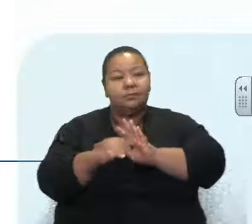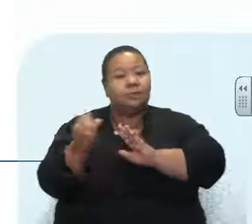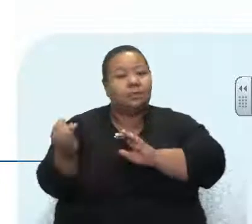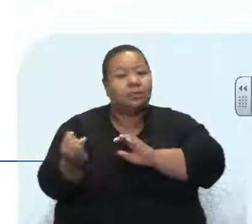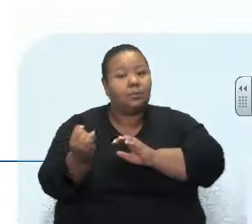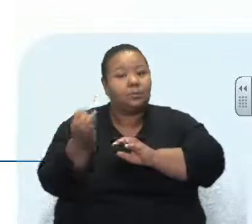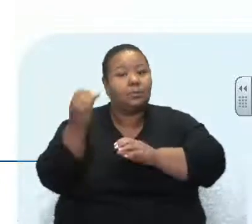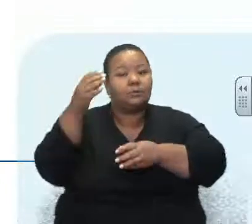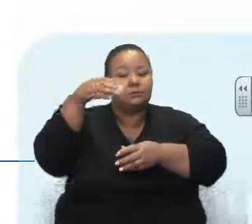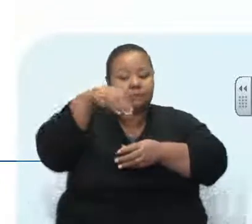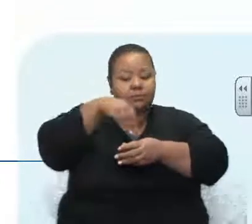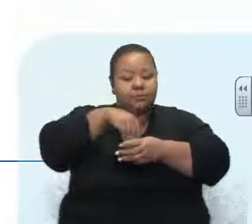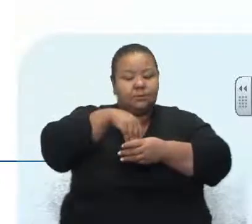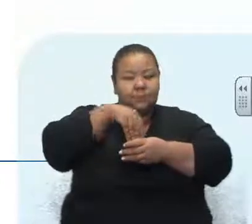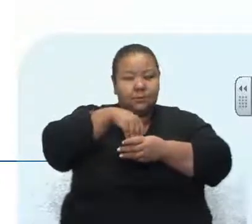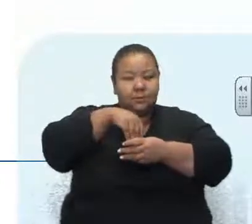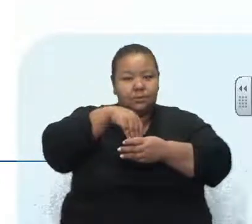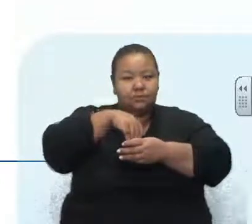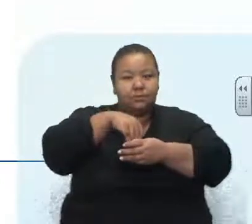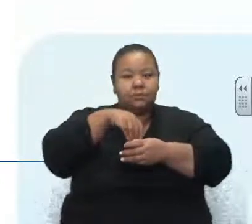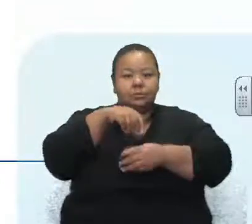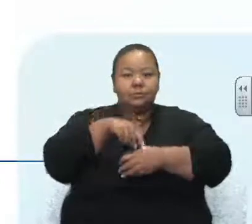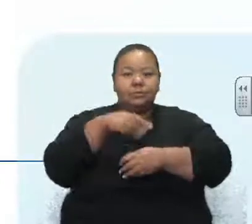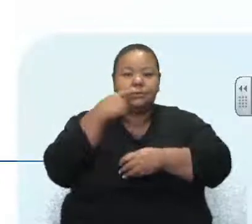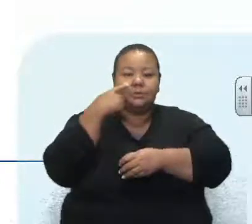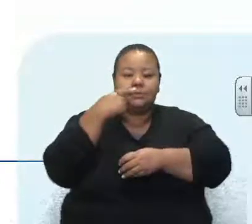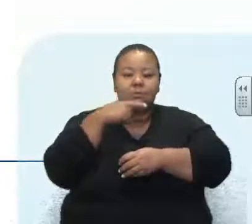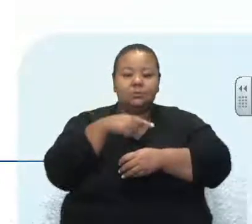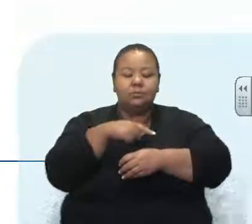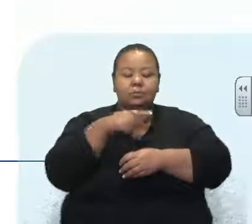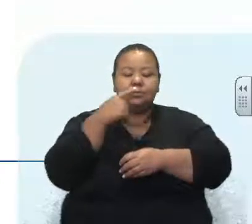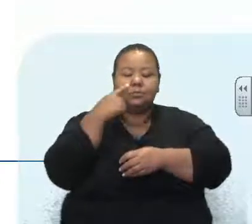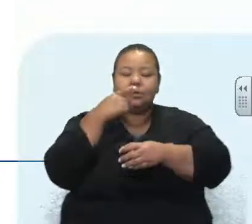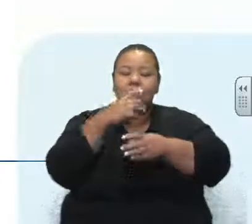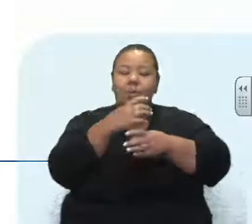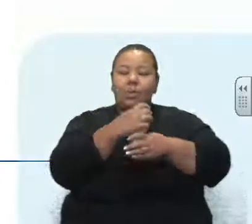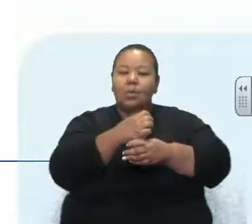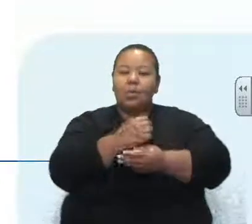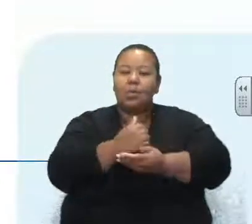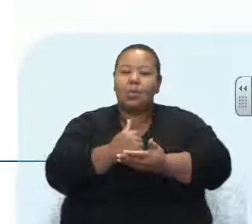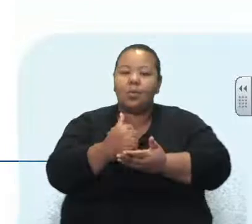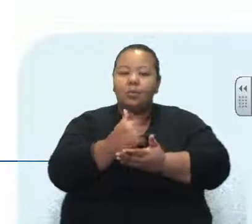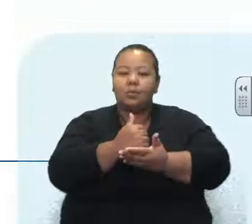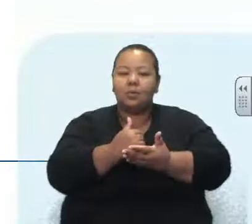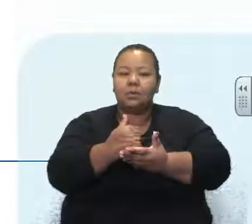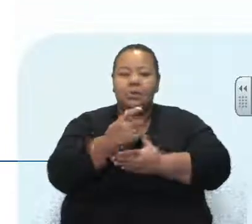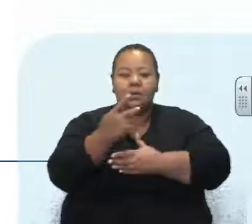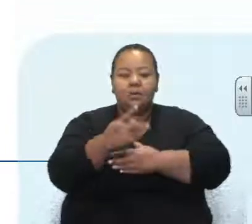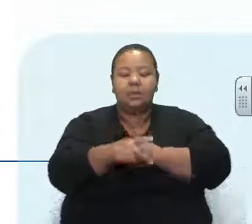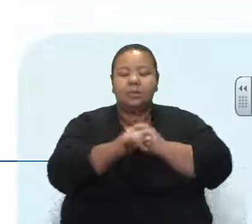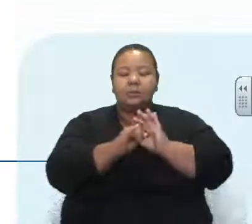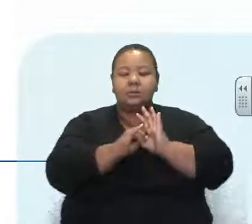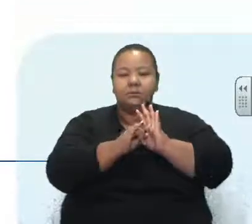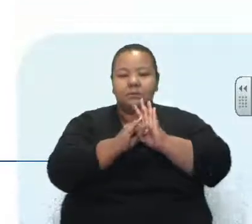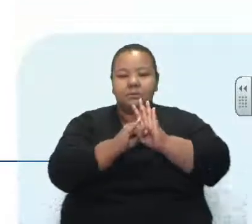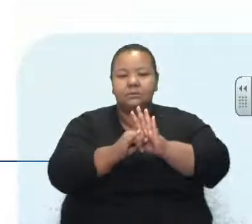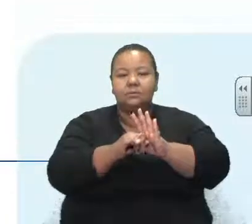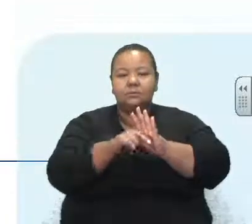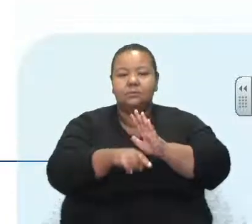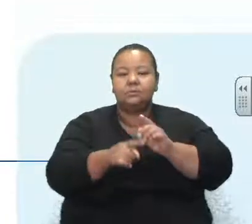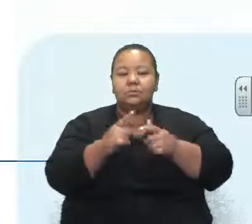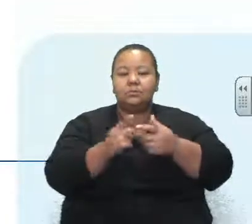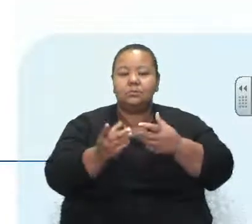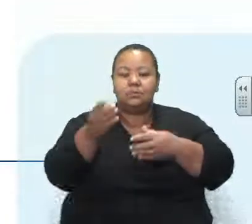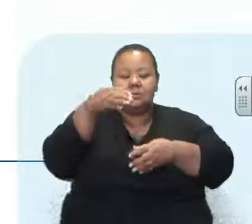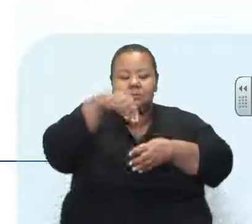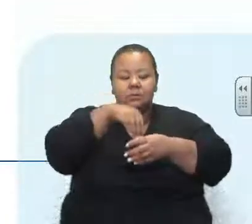internos. Os indicadores internos, eu tenho que partir da premissa que eu consigo controlar esses indicadores, porque eles estão internos, eles